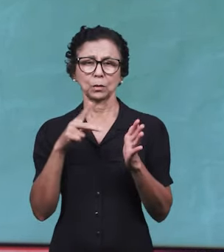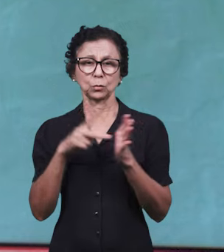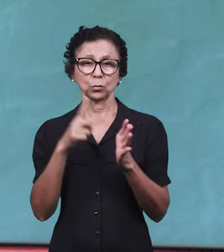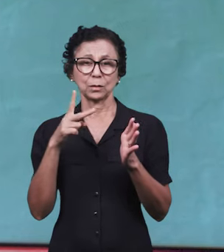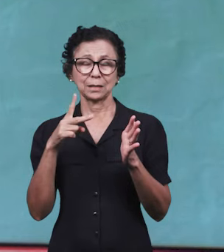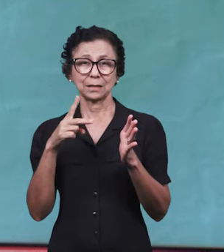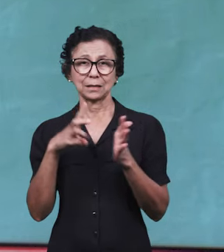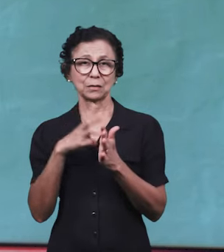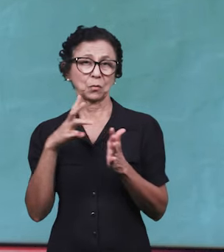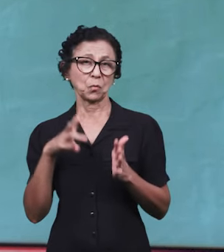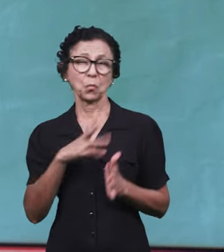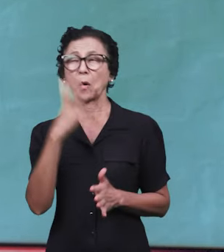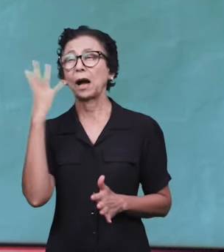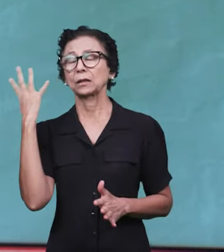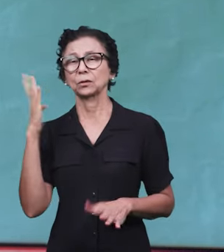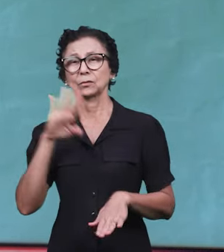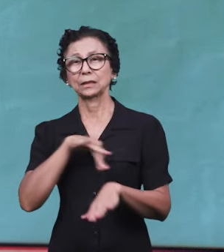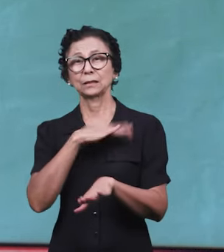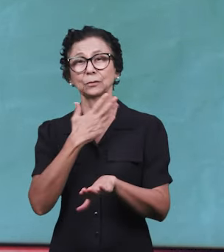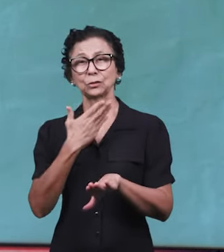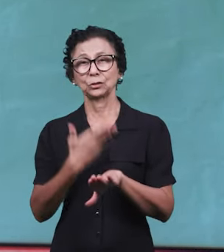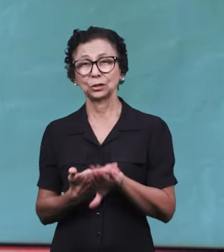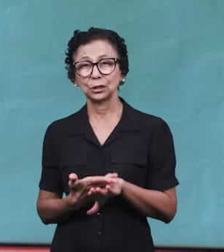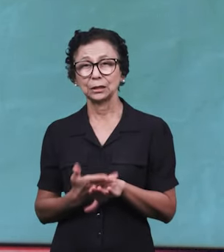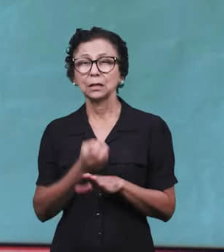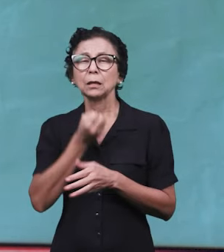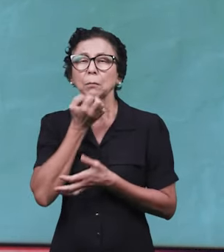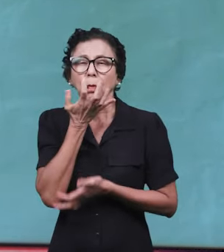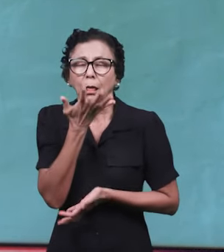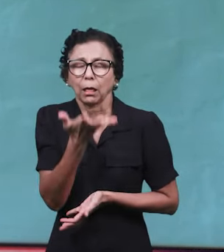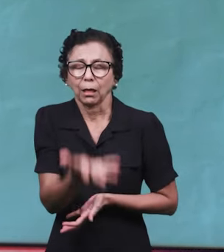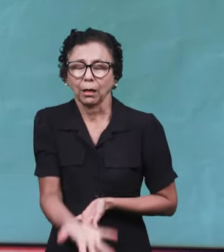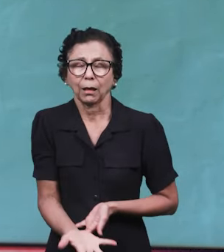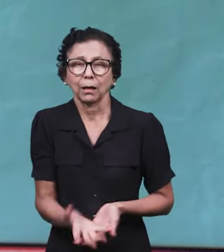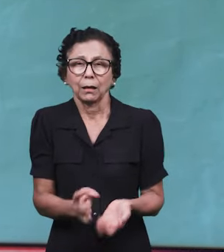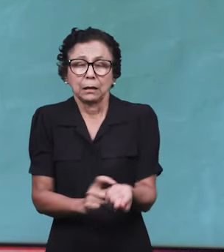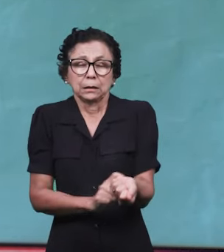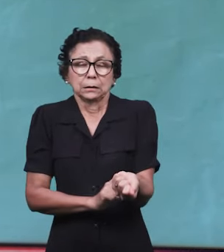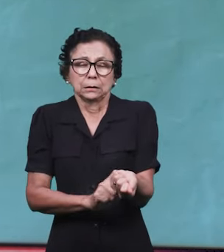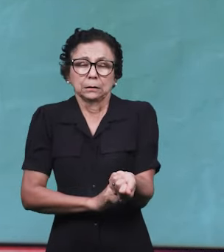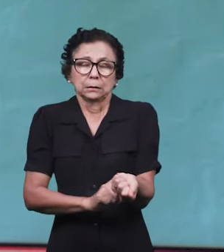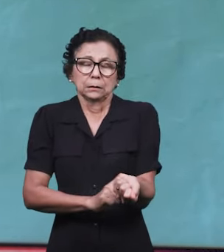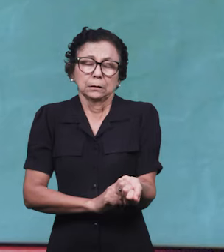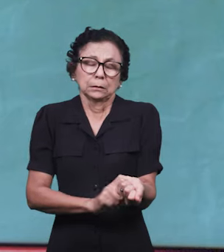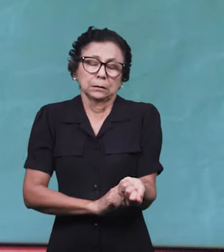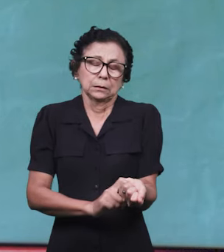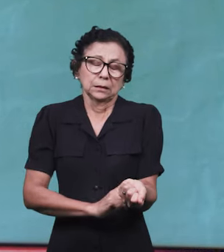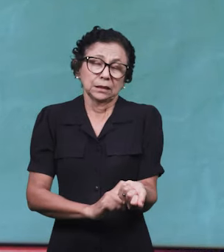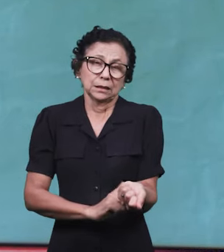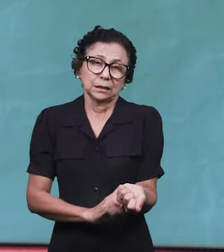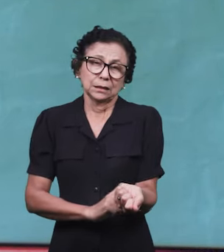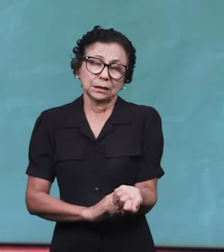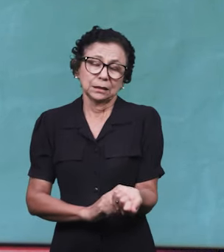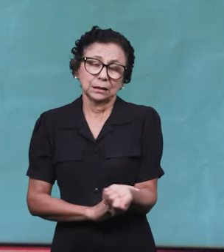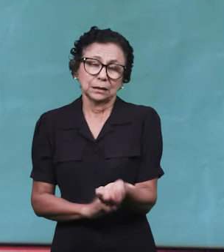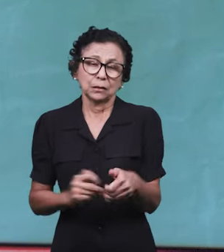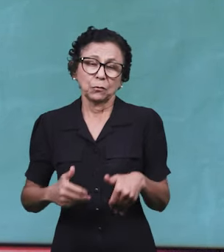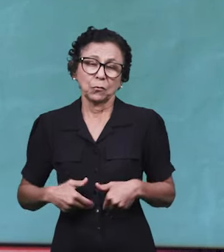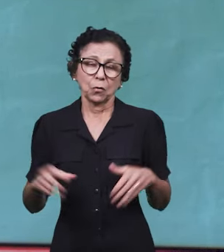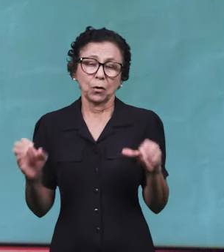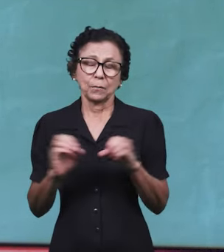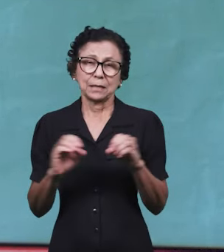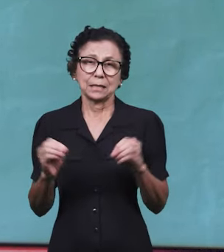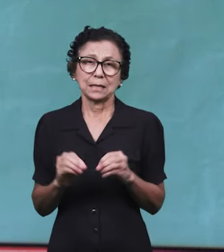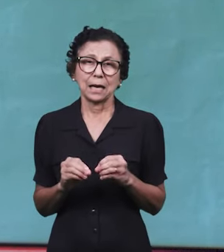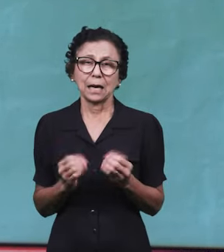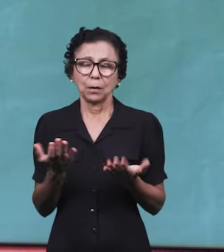dia, vômito, humor irritado, constante, perda de apetite, perda de peso sem um